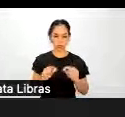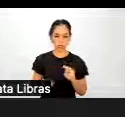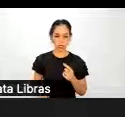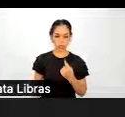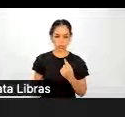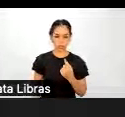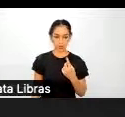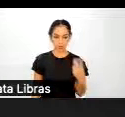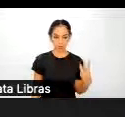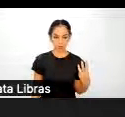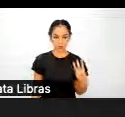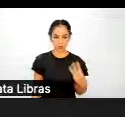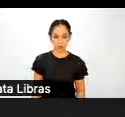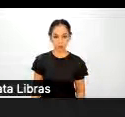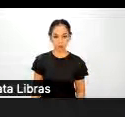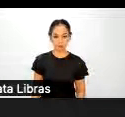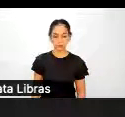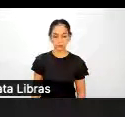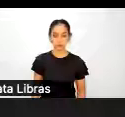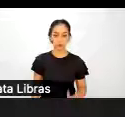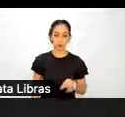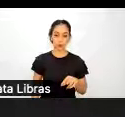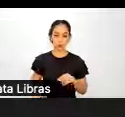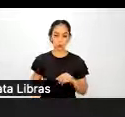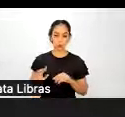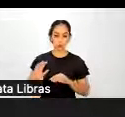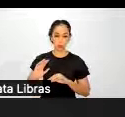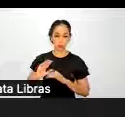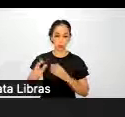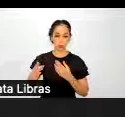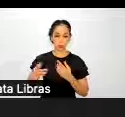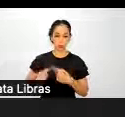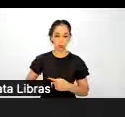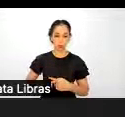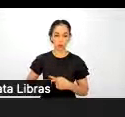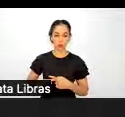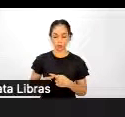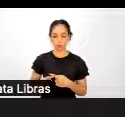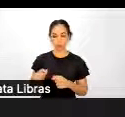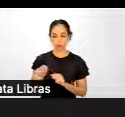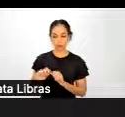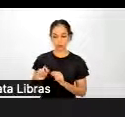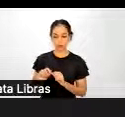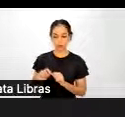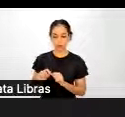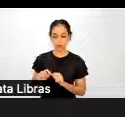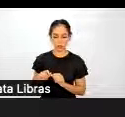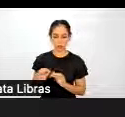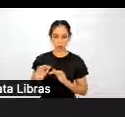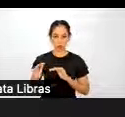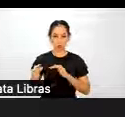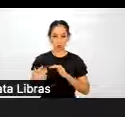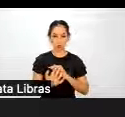Berrini, que foi um concurso para reformulação dos entornos das